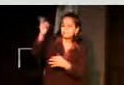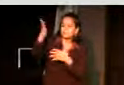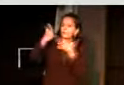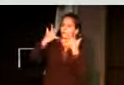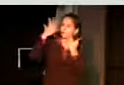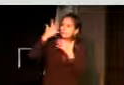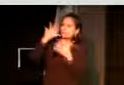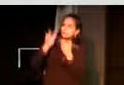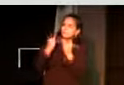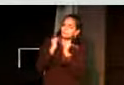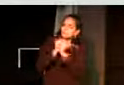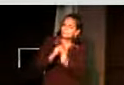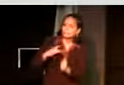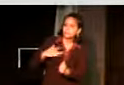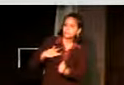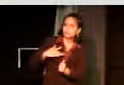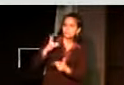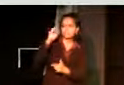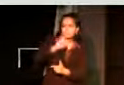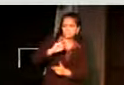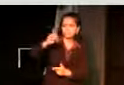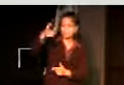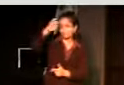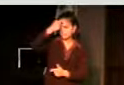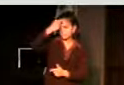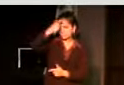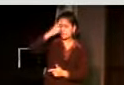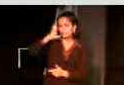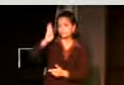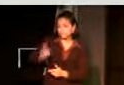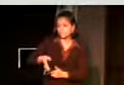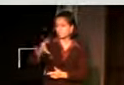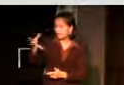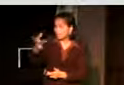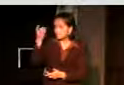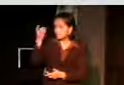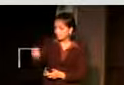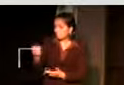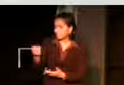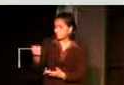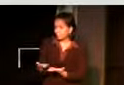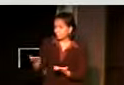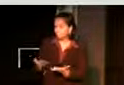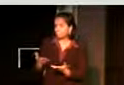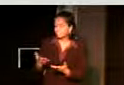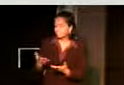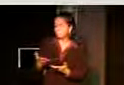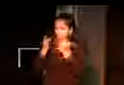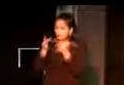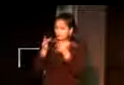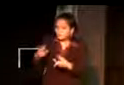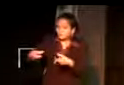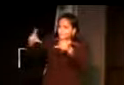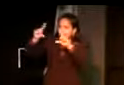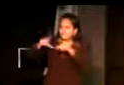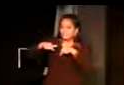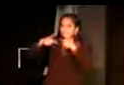refletirmos essa misericórdia conscientes que já recebemos e vê-la fazendo efeito